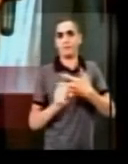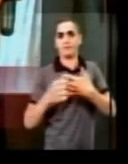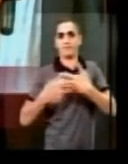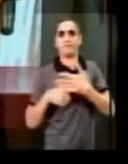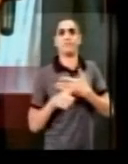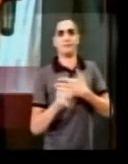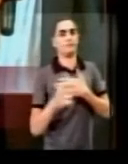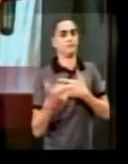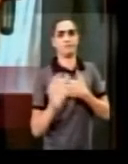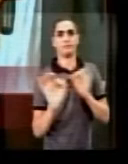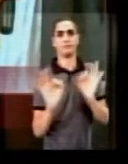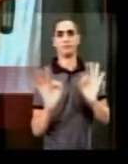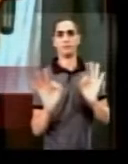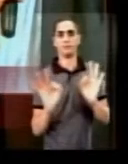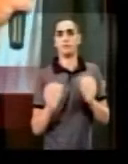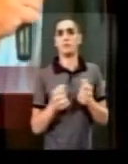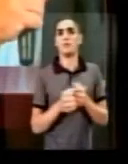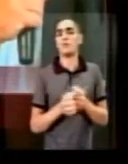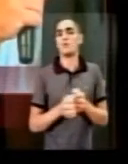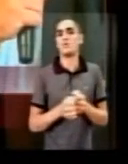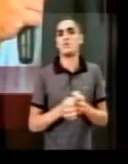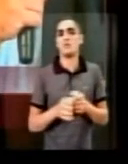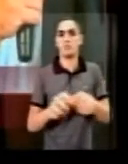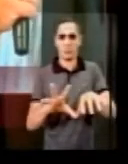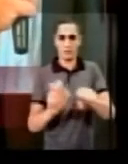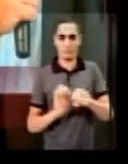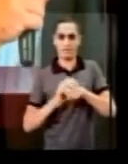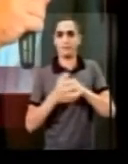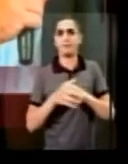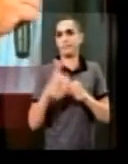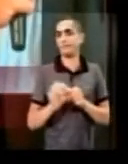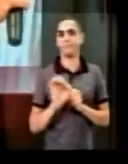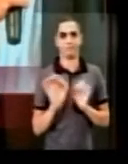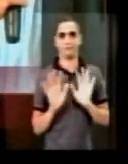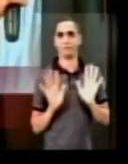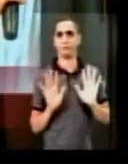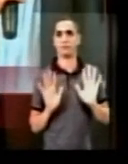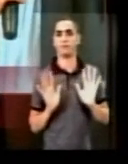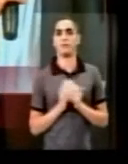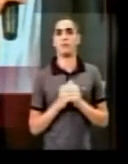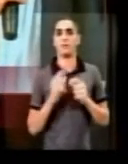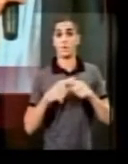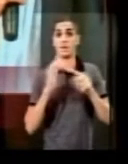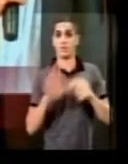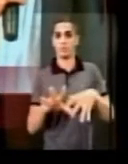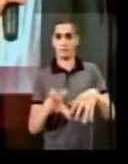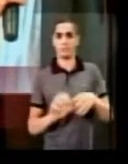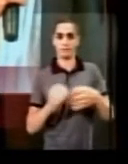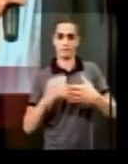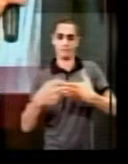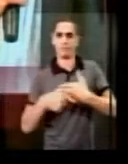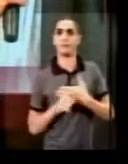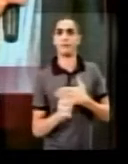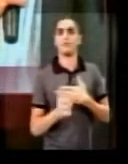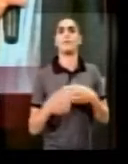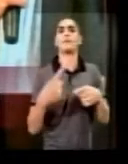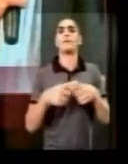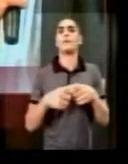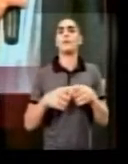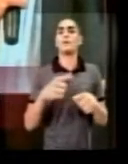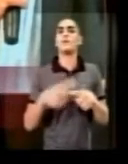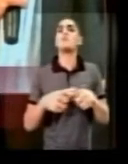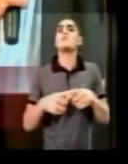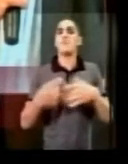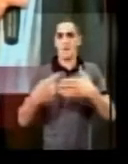tem chance de se contrair novamente. Até prova em contrário, essa